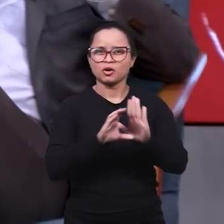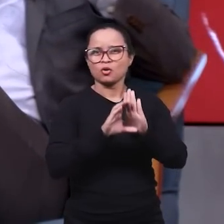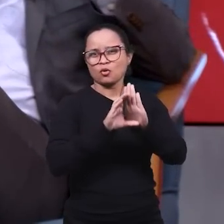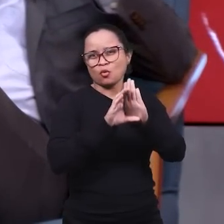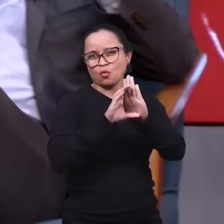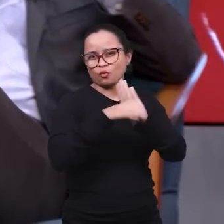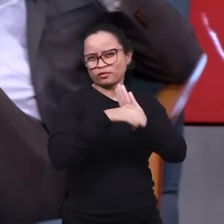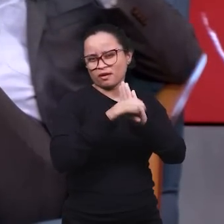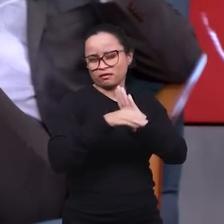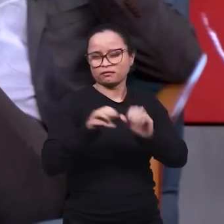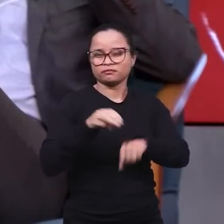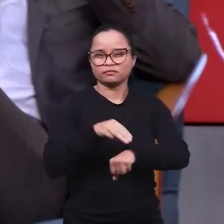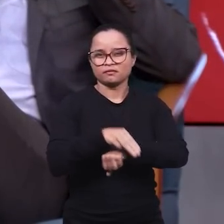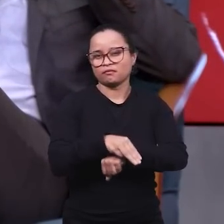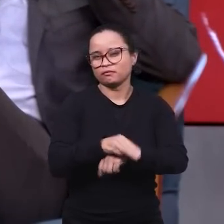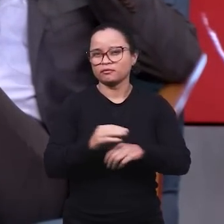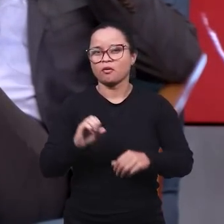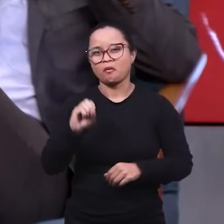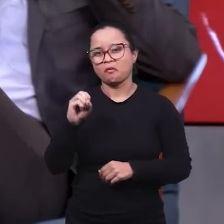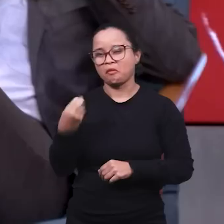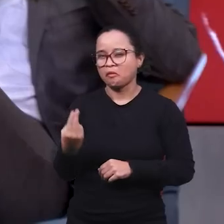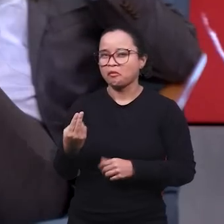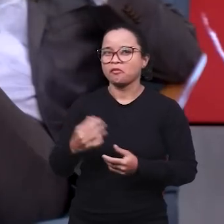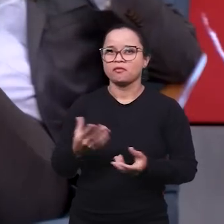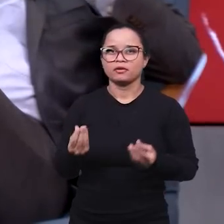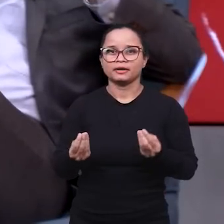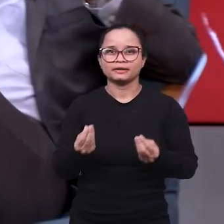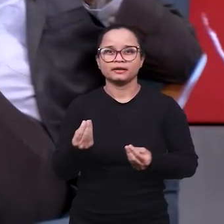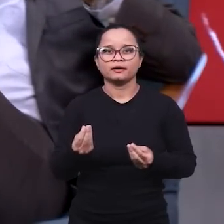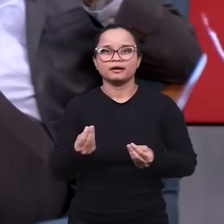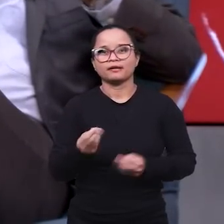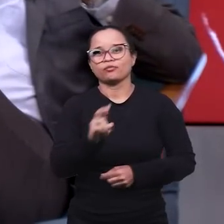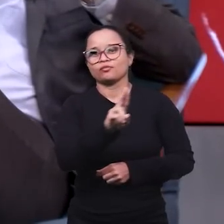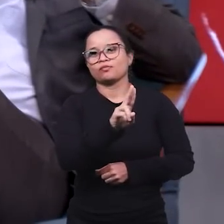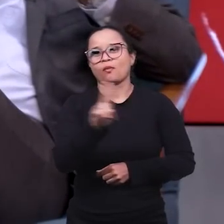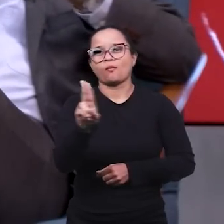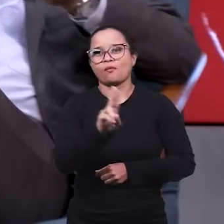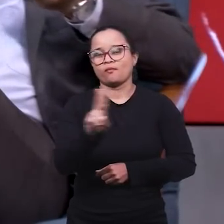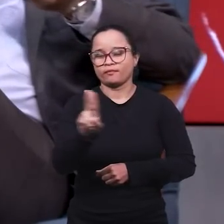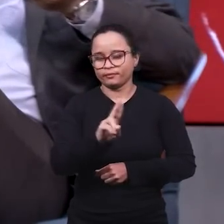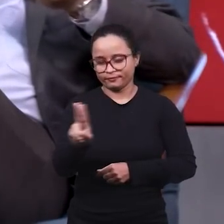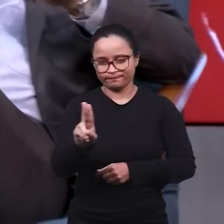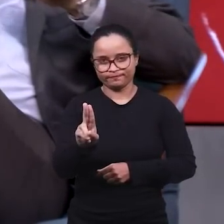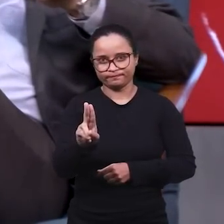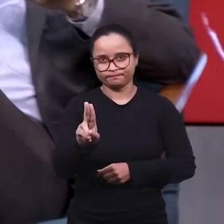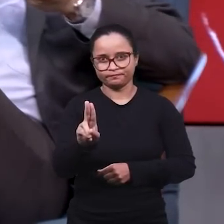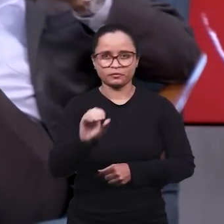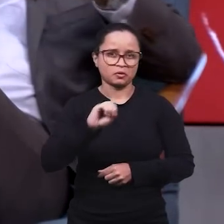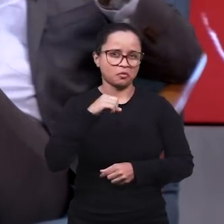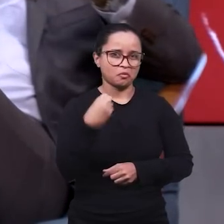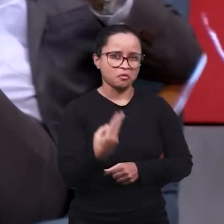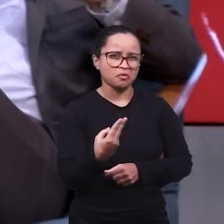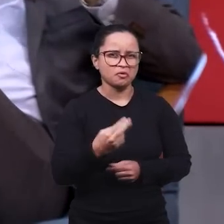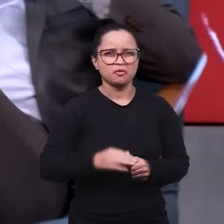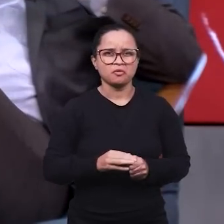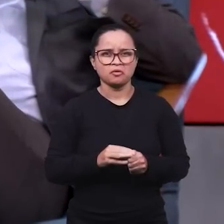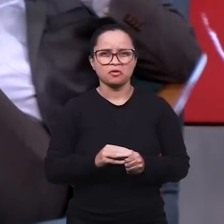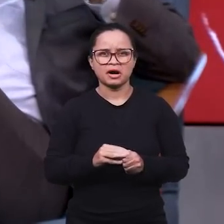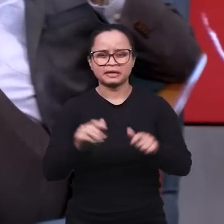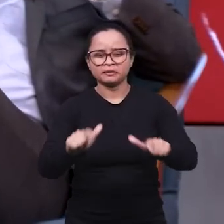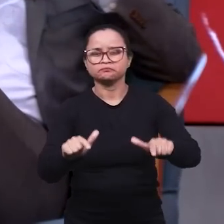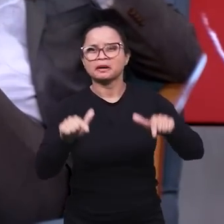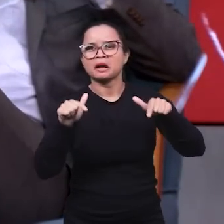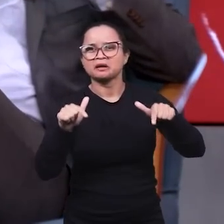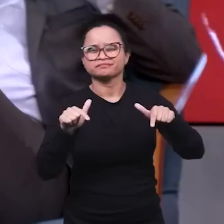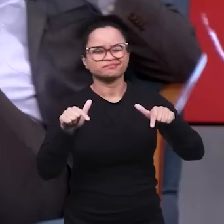conceituar ministério ou dar uma denominação ou título. É